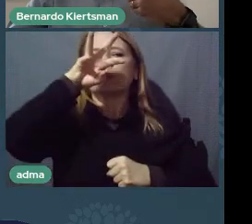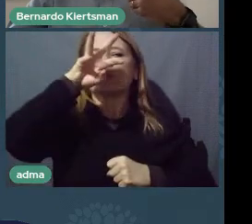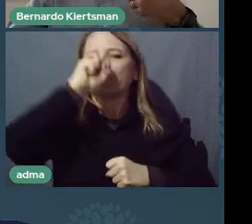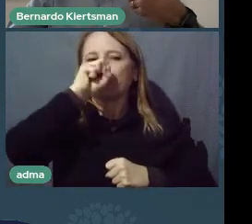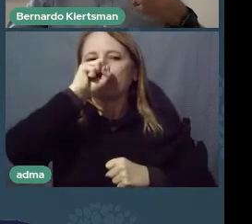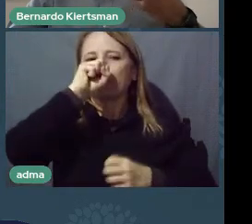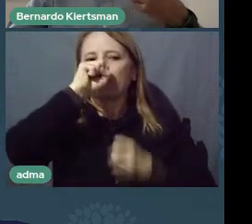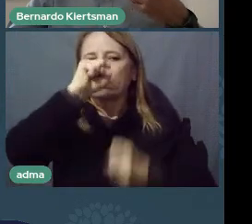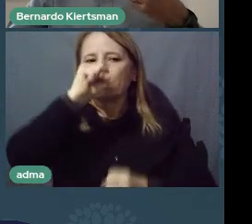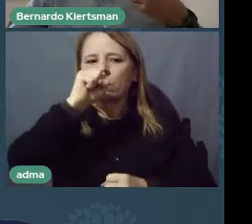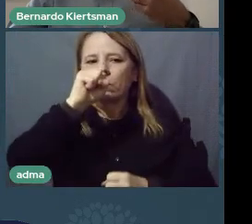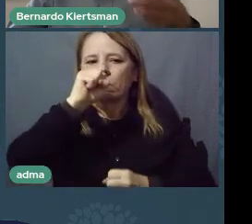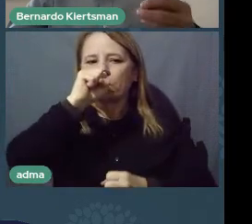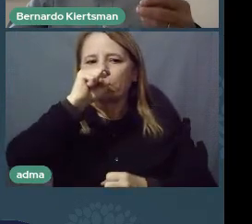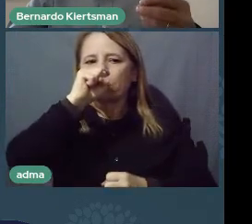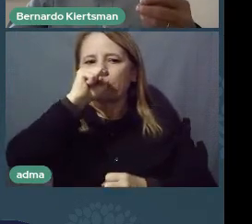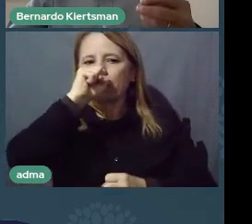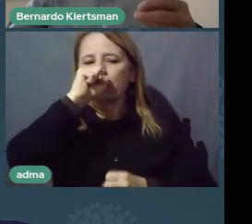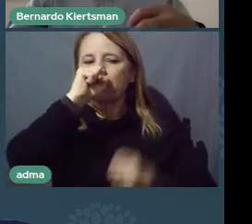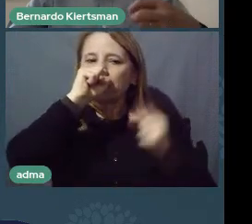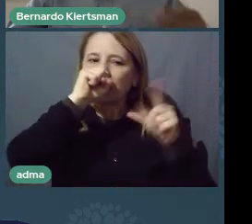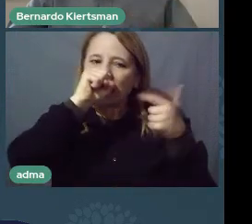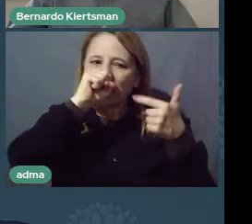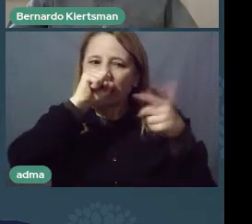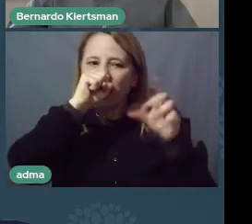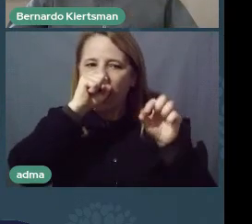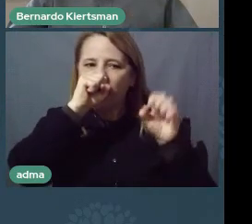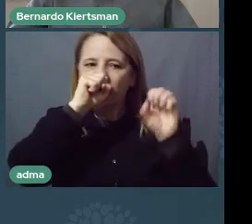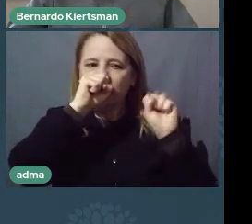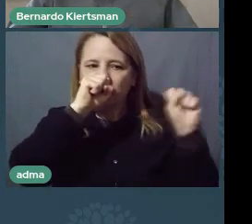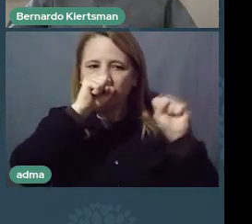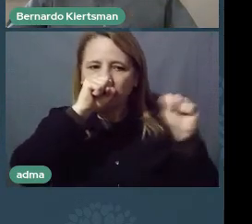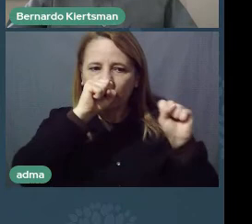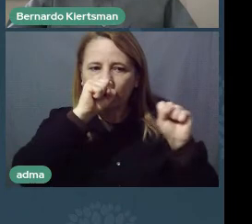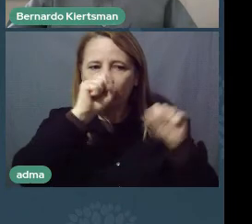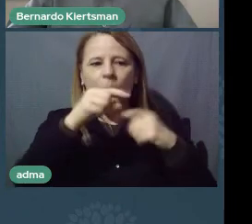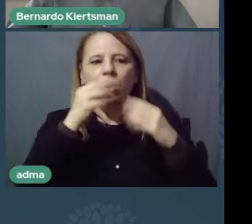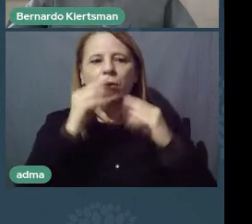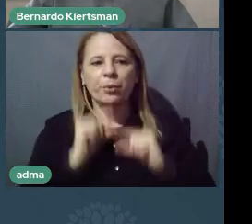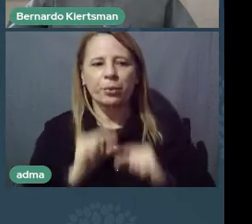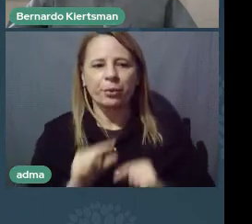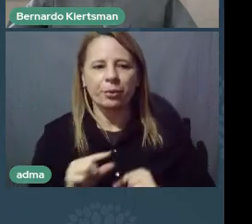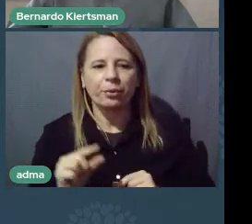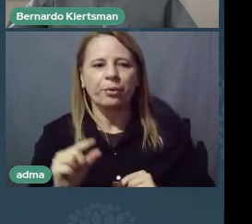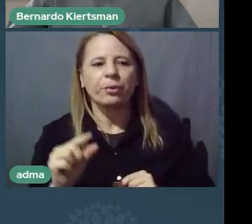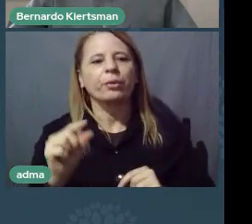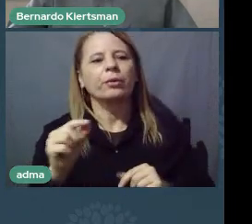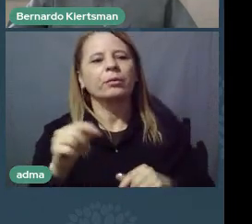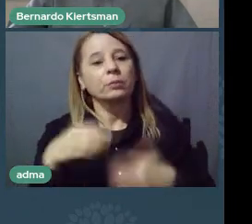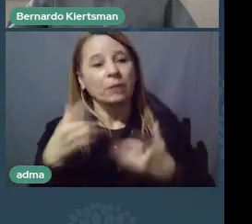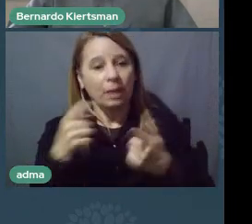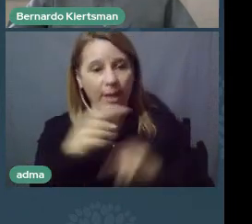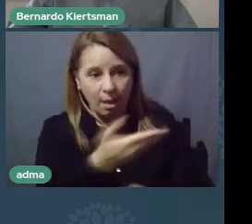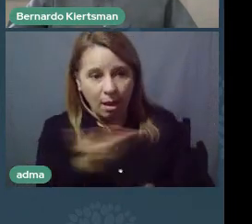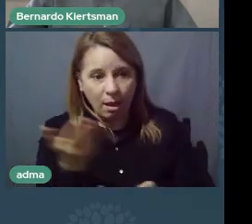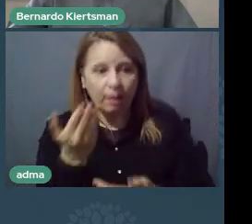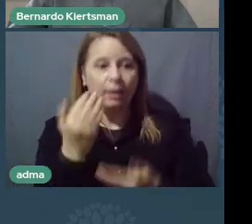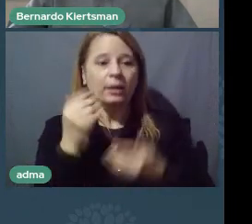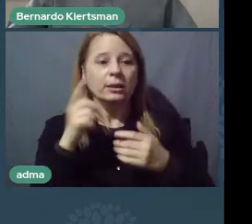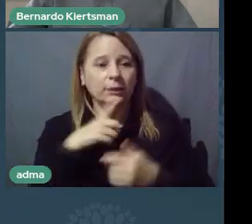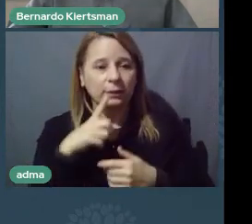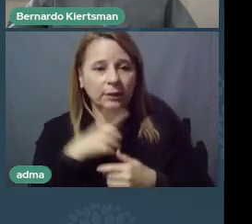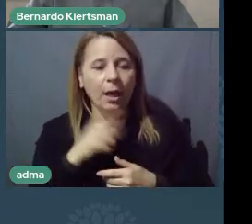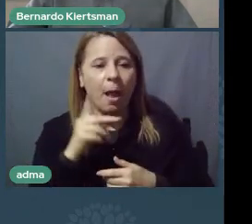prender o ar durante 10 segundos e depois soltar. Esses são dispositivos de